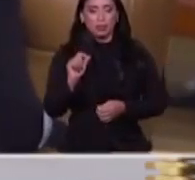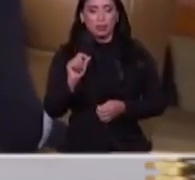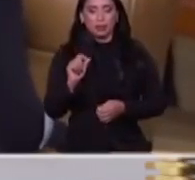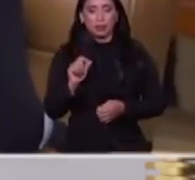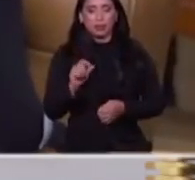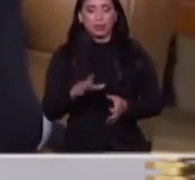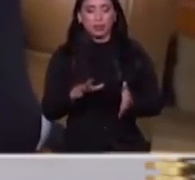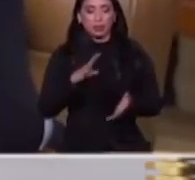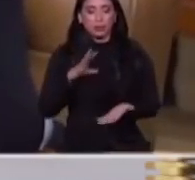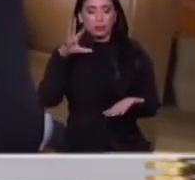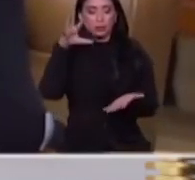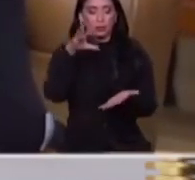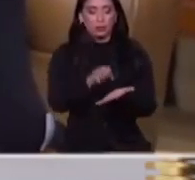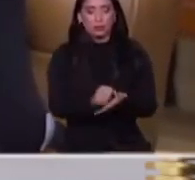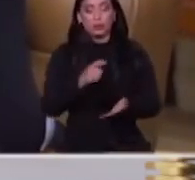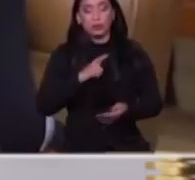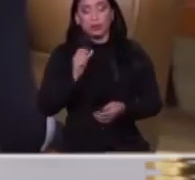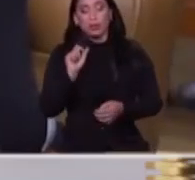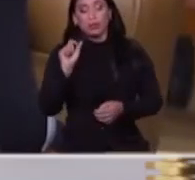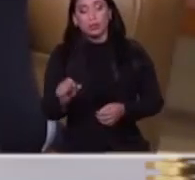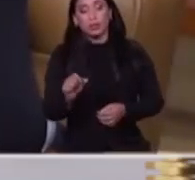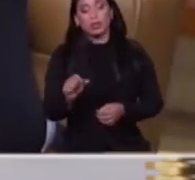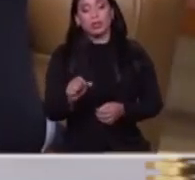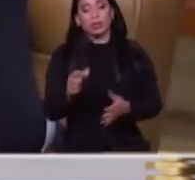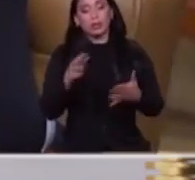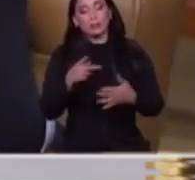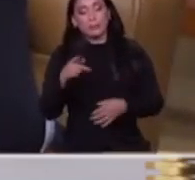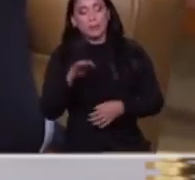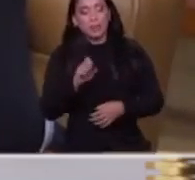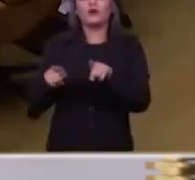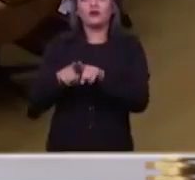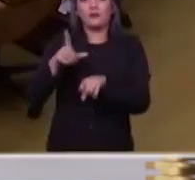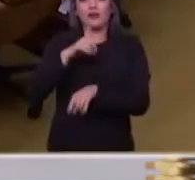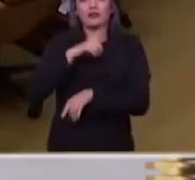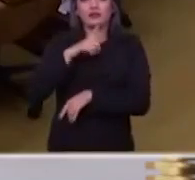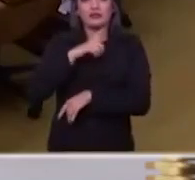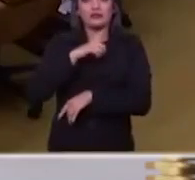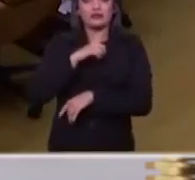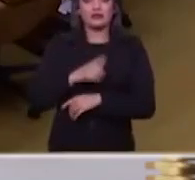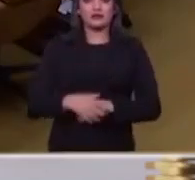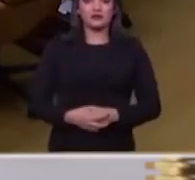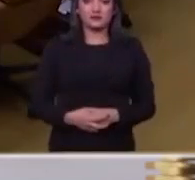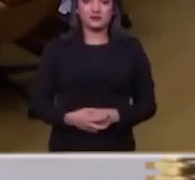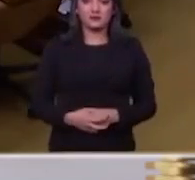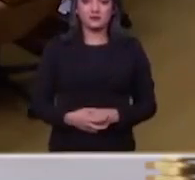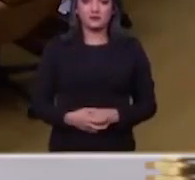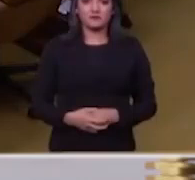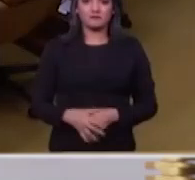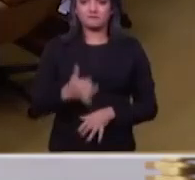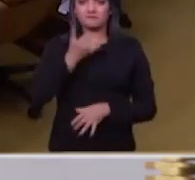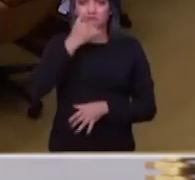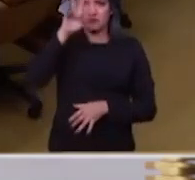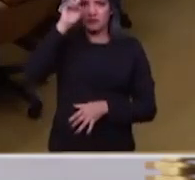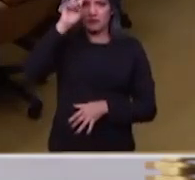preferem transbordar esses temas para o Poder Judiciário. E nesses casos, a inafastabilidade da apreciação